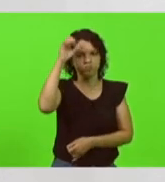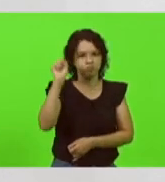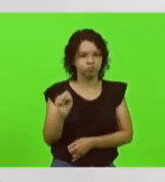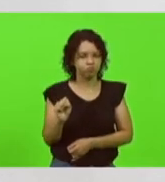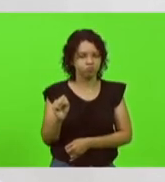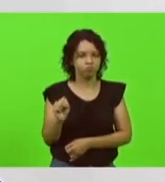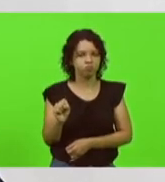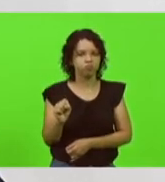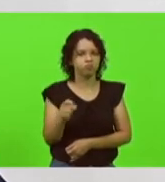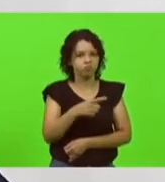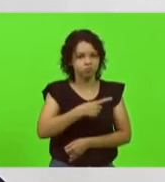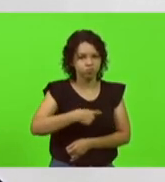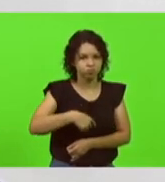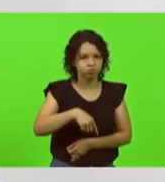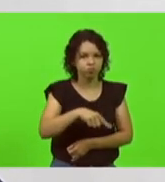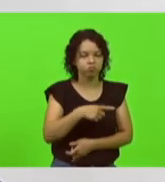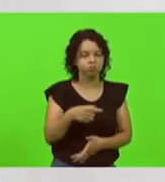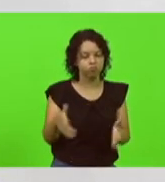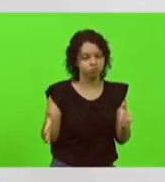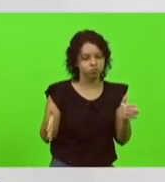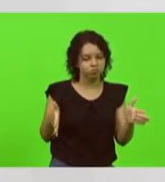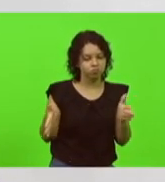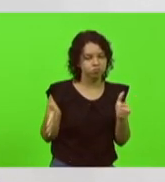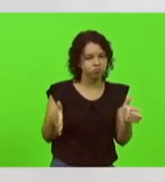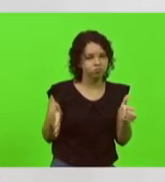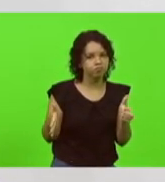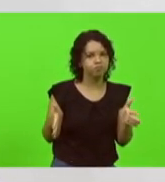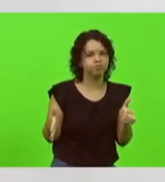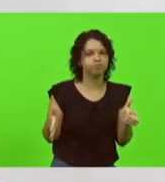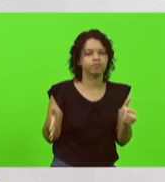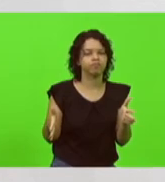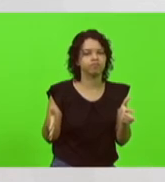Passamos por um momento muito delicado,